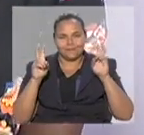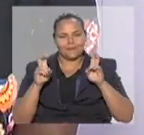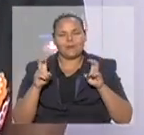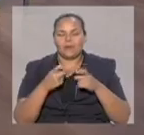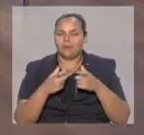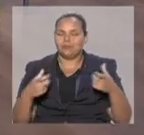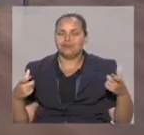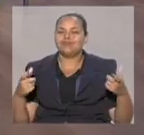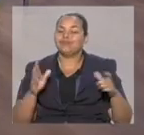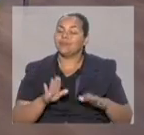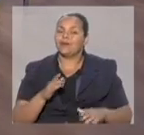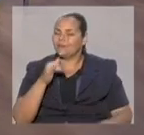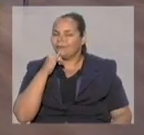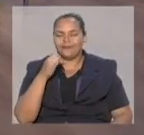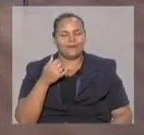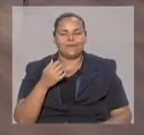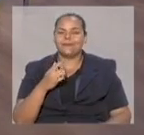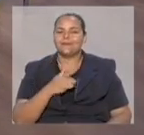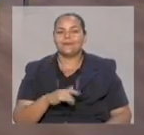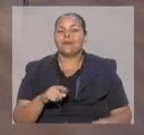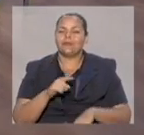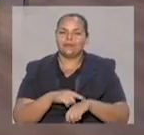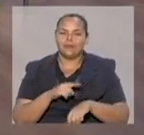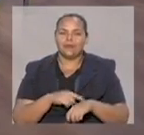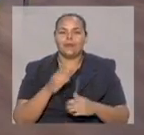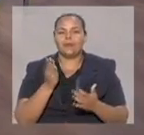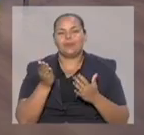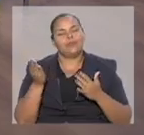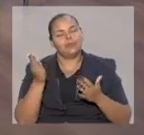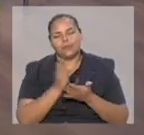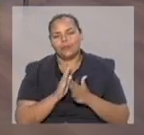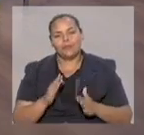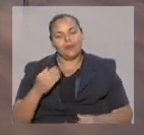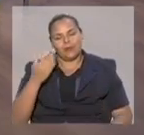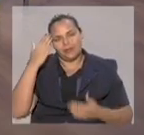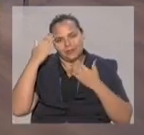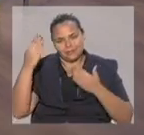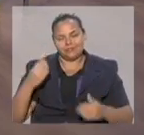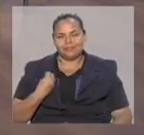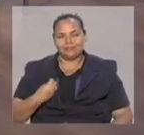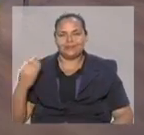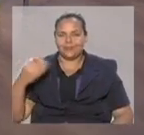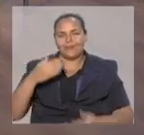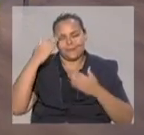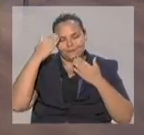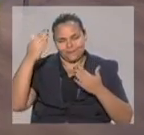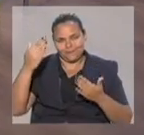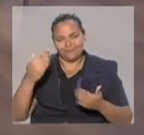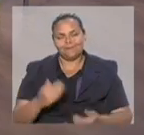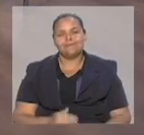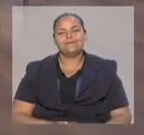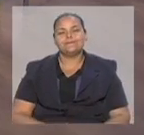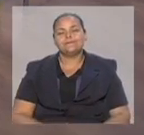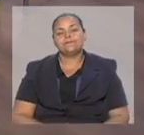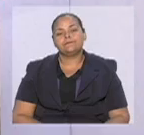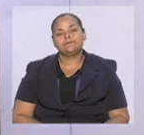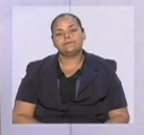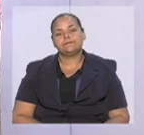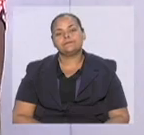realmente é muito amplo, né? Mas infelizmente nosso tempo acabou e eu quero agradecer aqui a participação de vocês no programa de hoje. Muito obrigada.